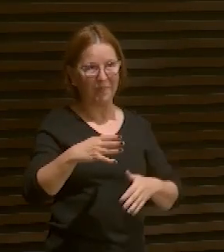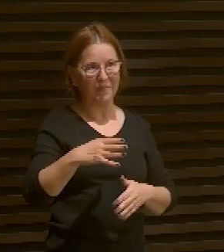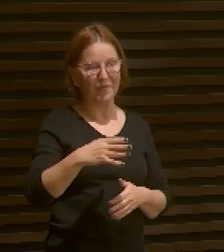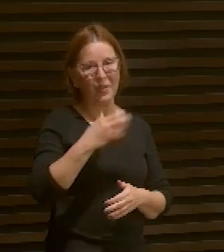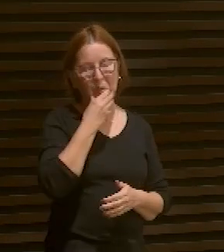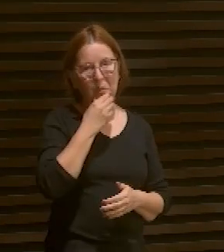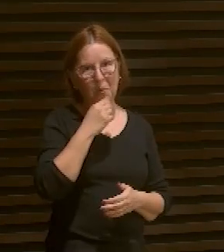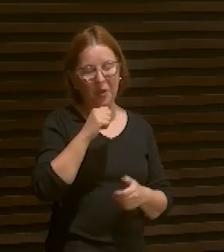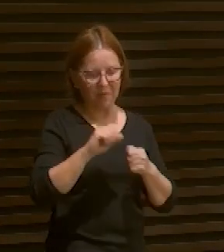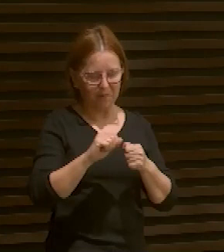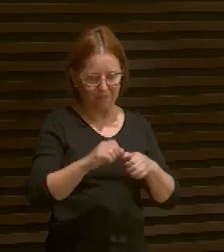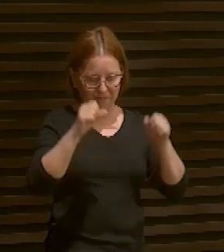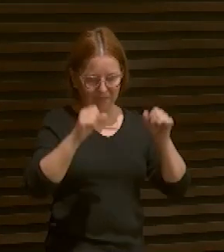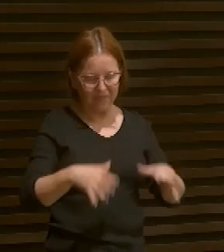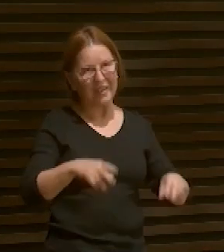Deus